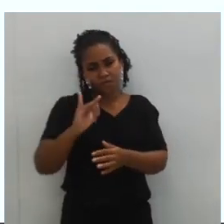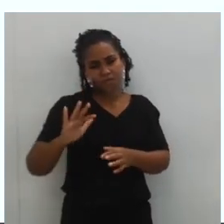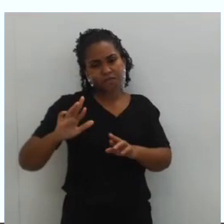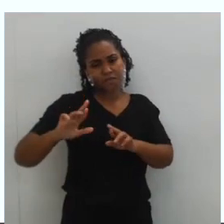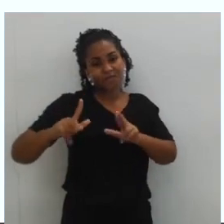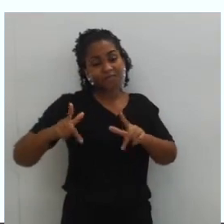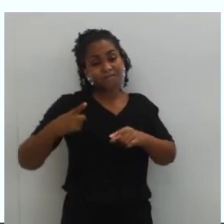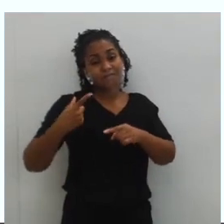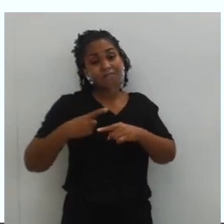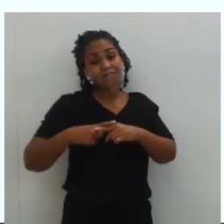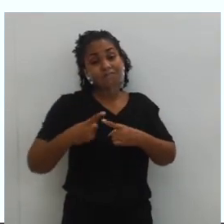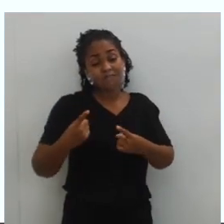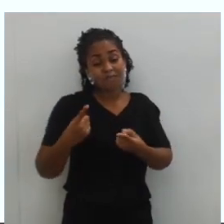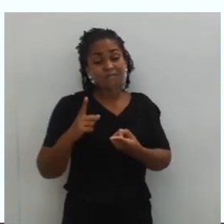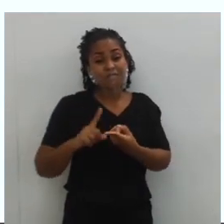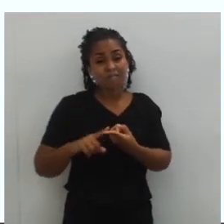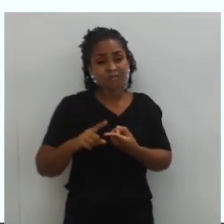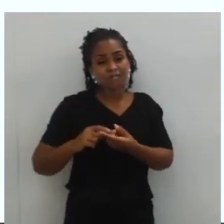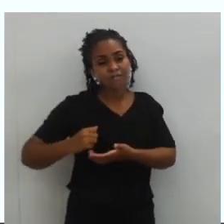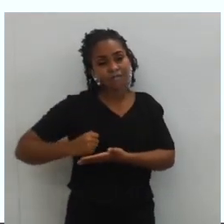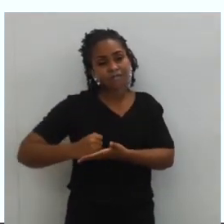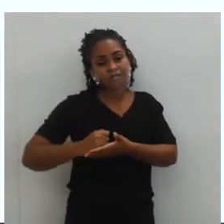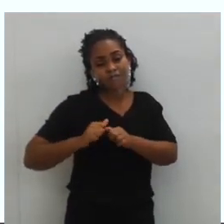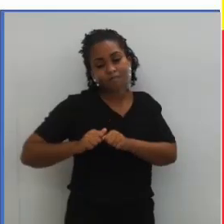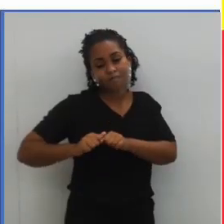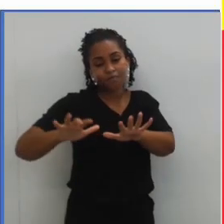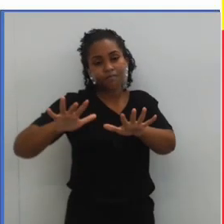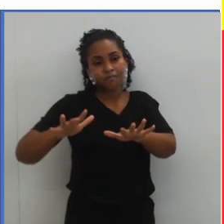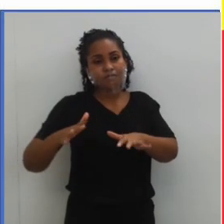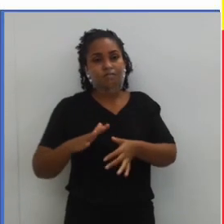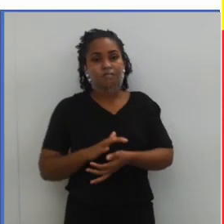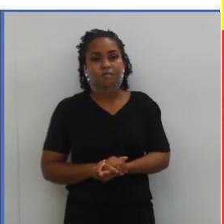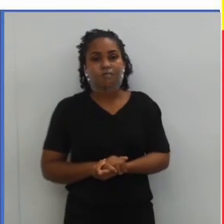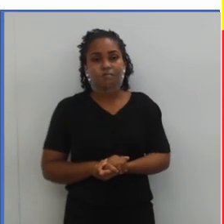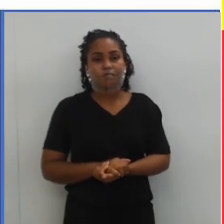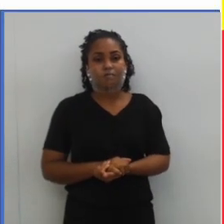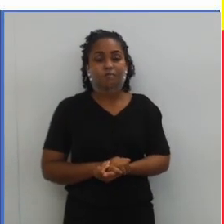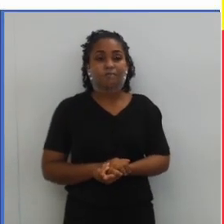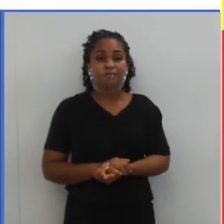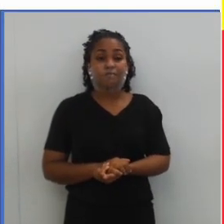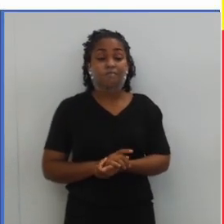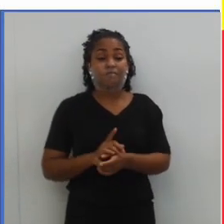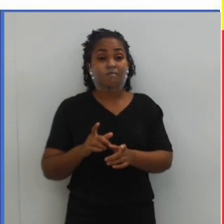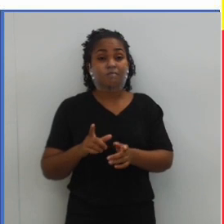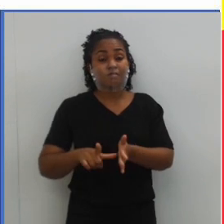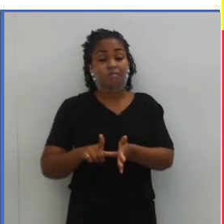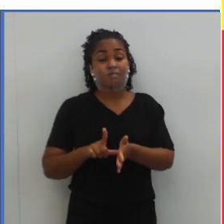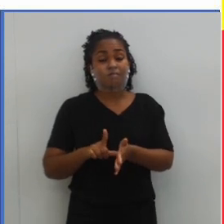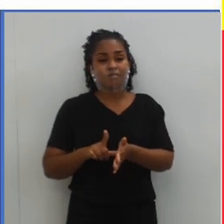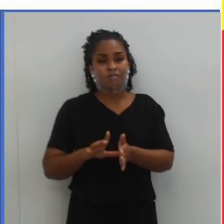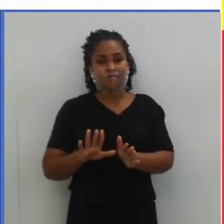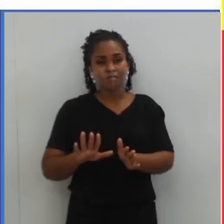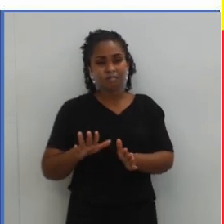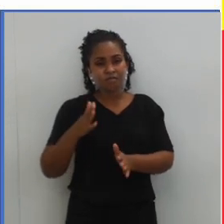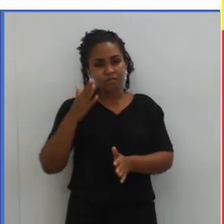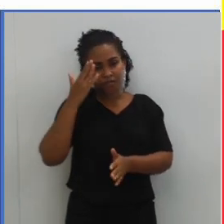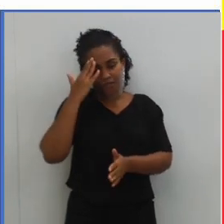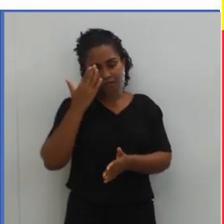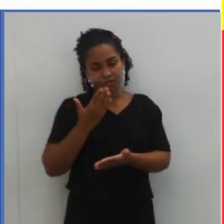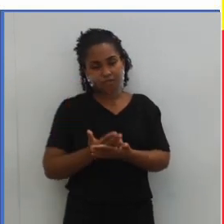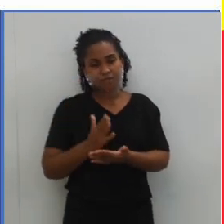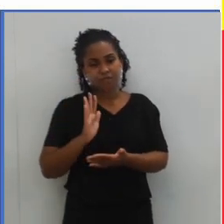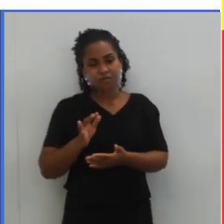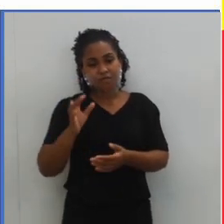diferente, mas que também ajudou na popularização. Aí, antes pouca gente se atrevia a fazer